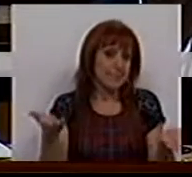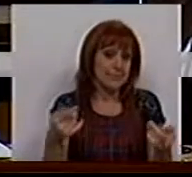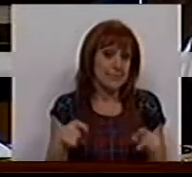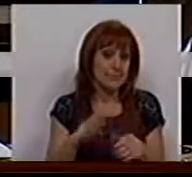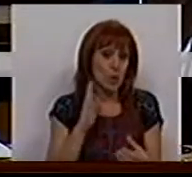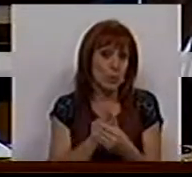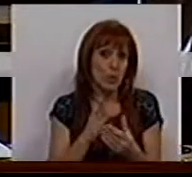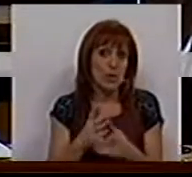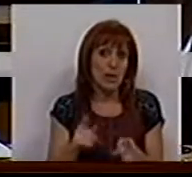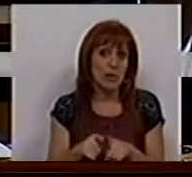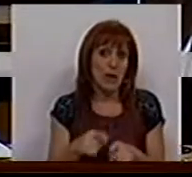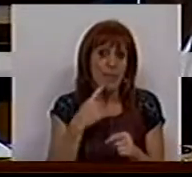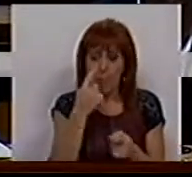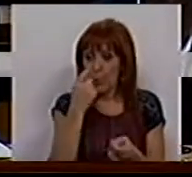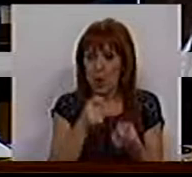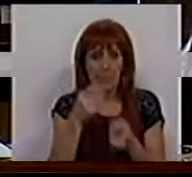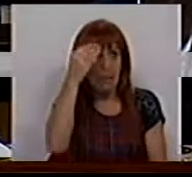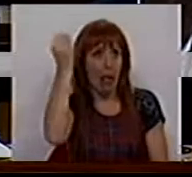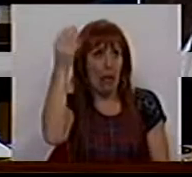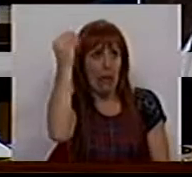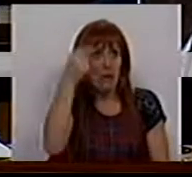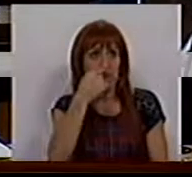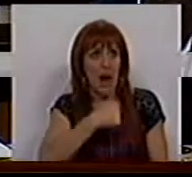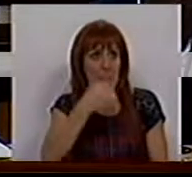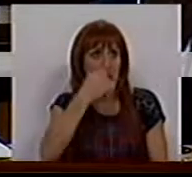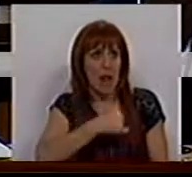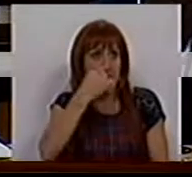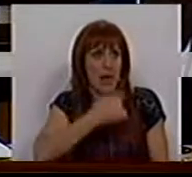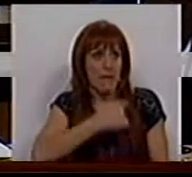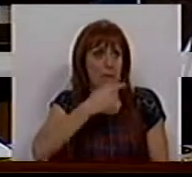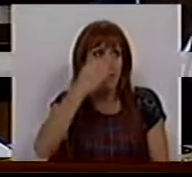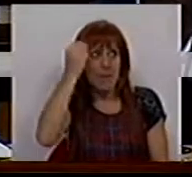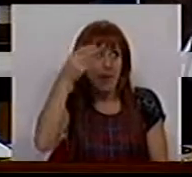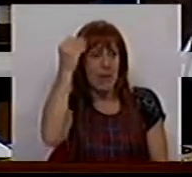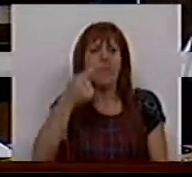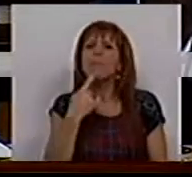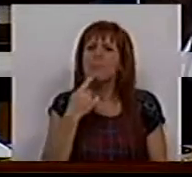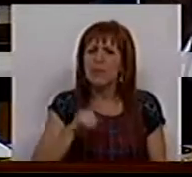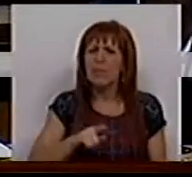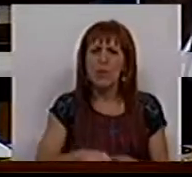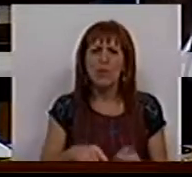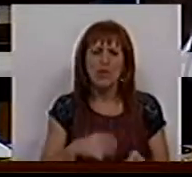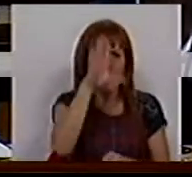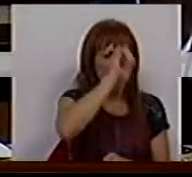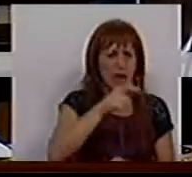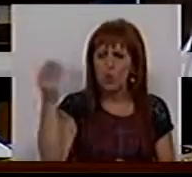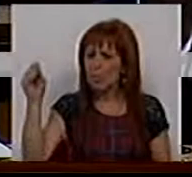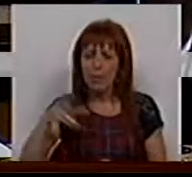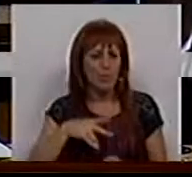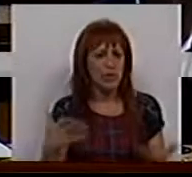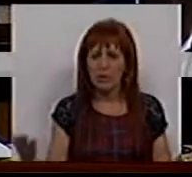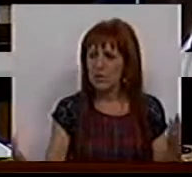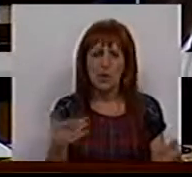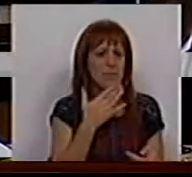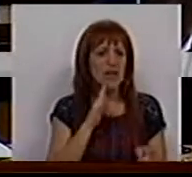nestes processos, ela é bastante pouca e falha frequentemente. Já percebemos também que nem o Estado nem o Banco de Portugal podem